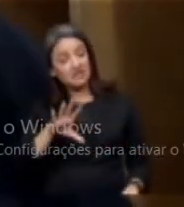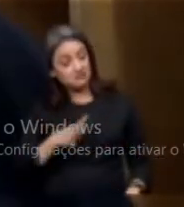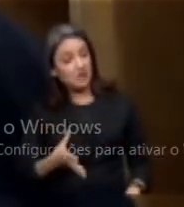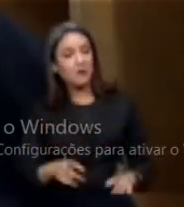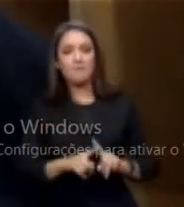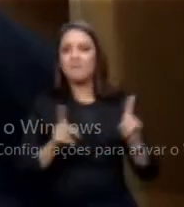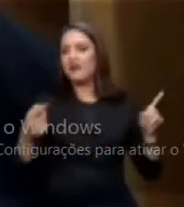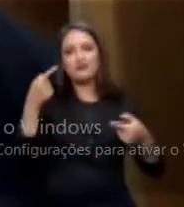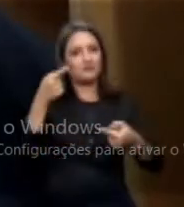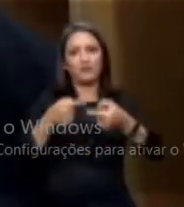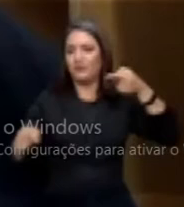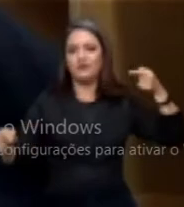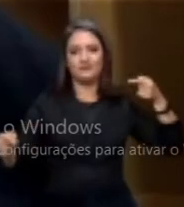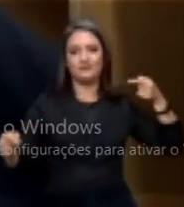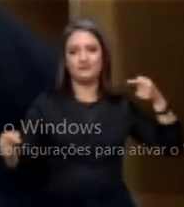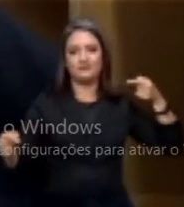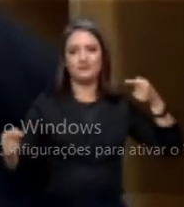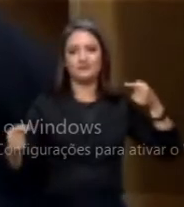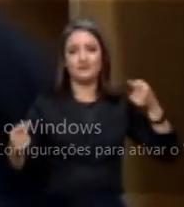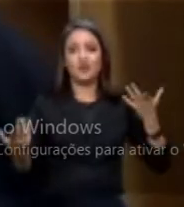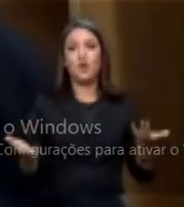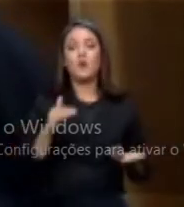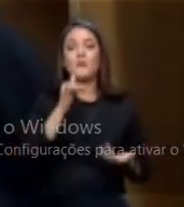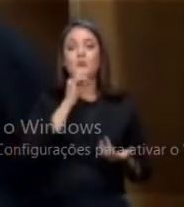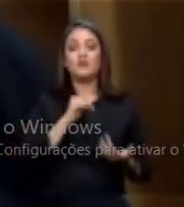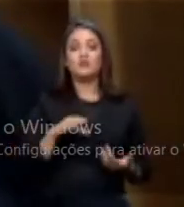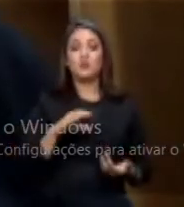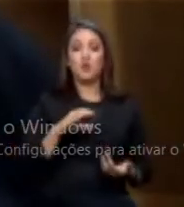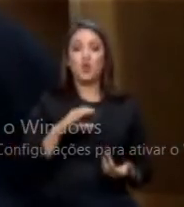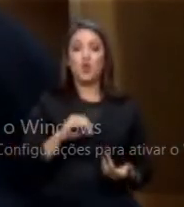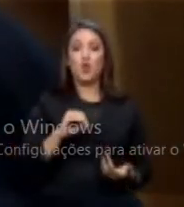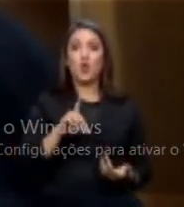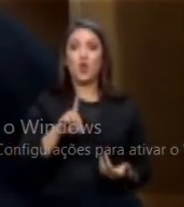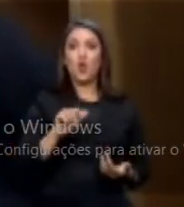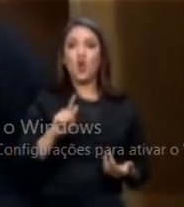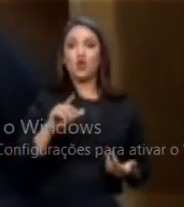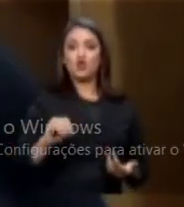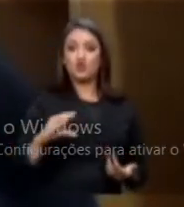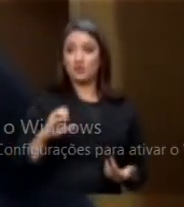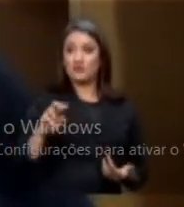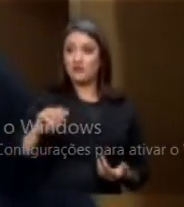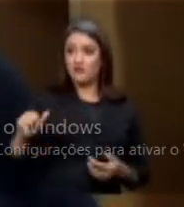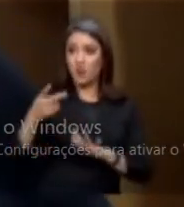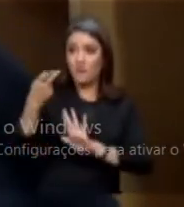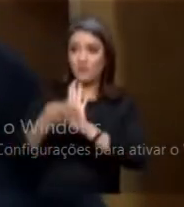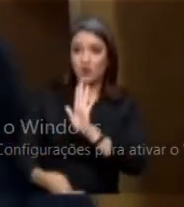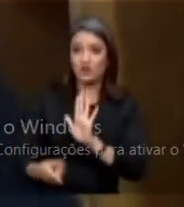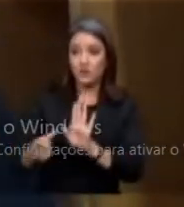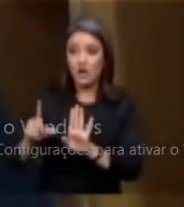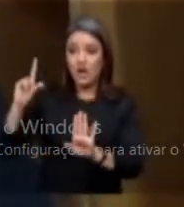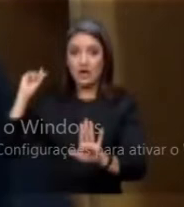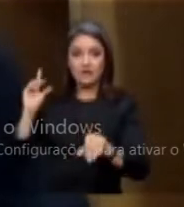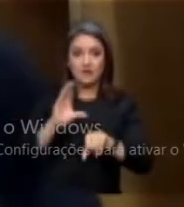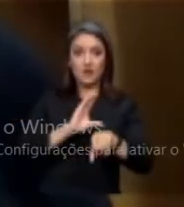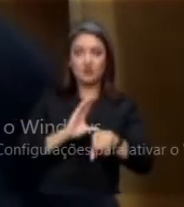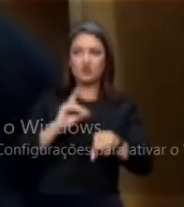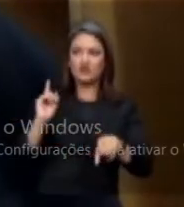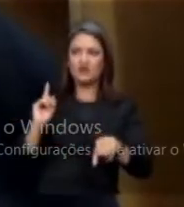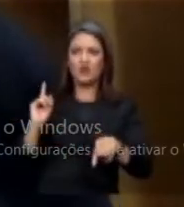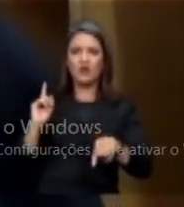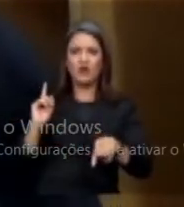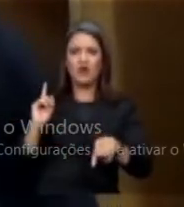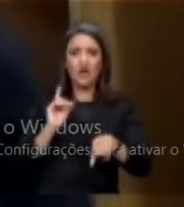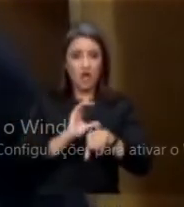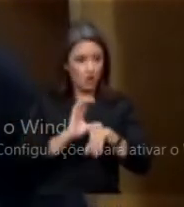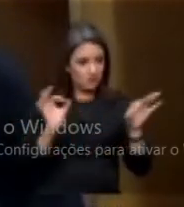descabida. O que seria do nosso Código Civil, cujo projeto era anterior à Constituição, se tivesse que voltar à